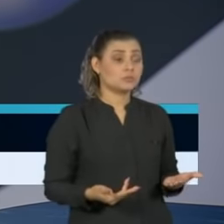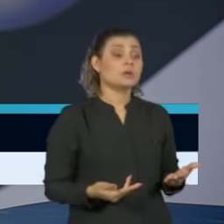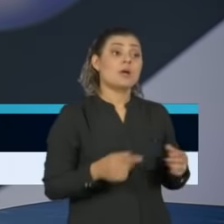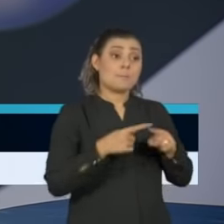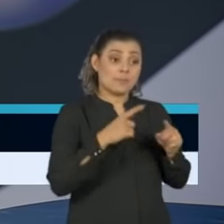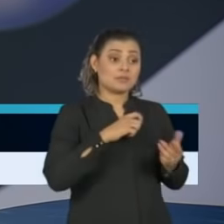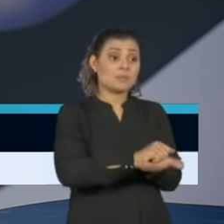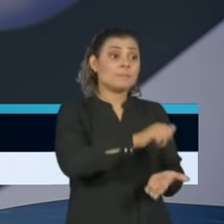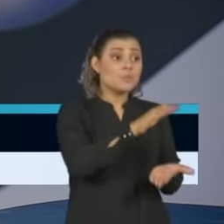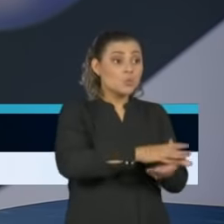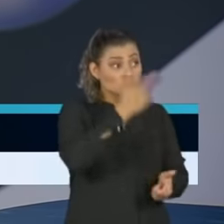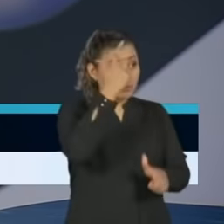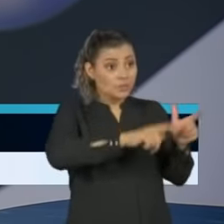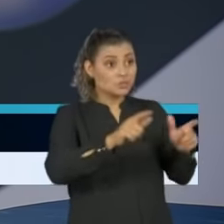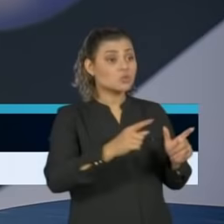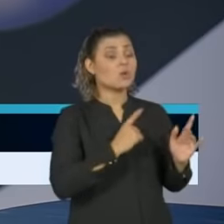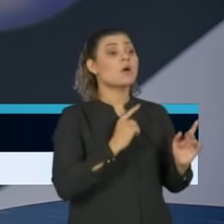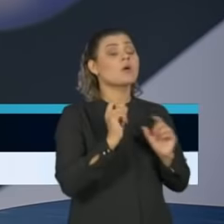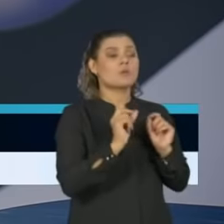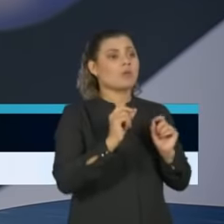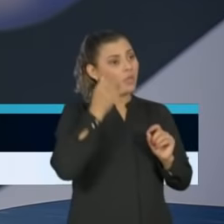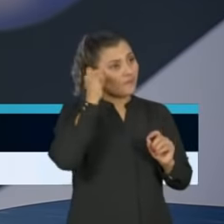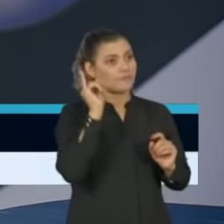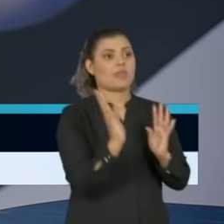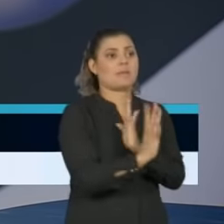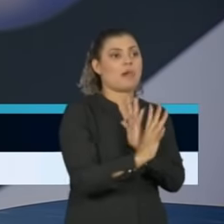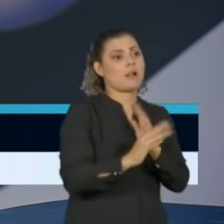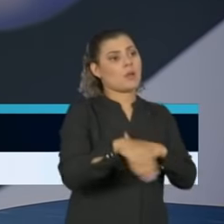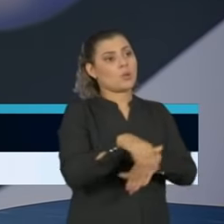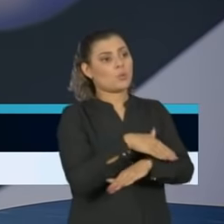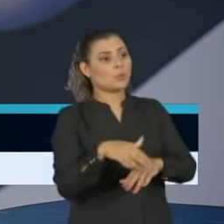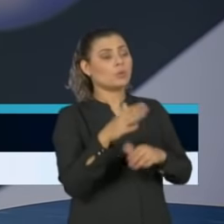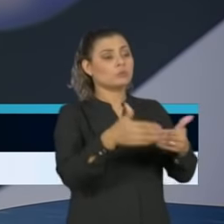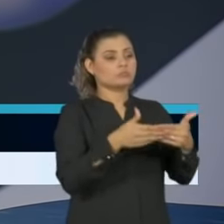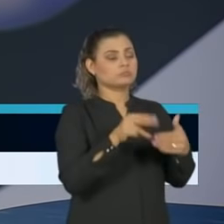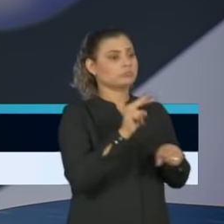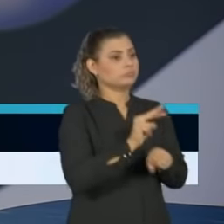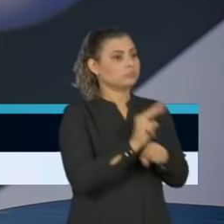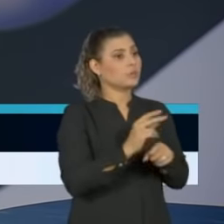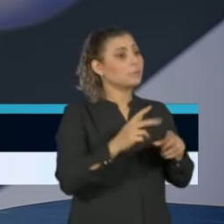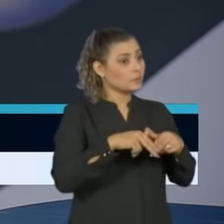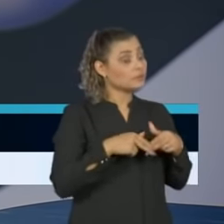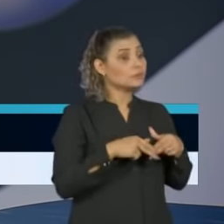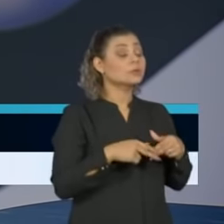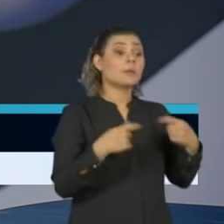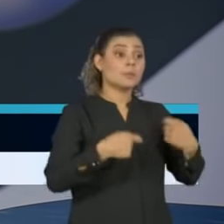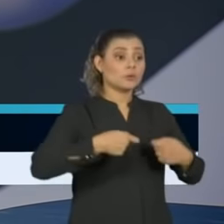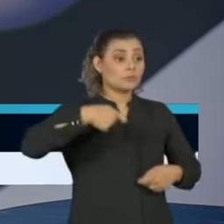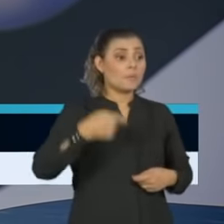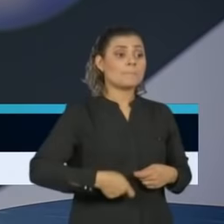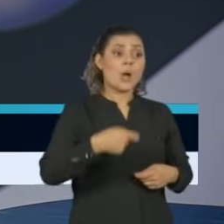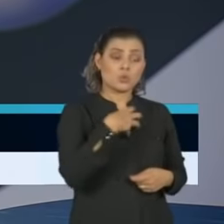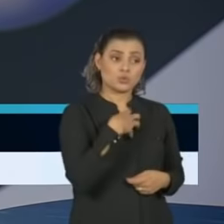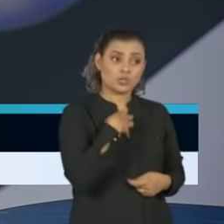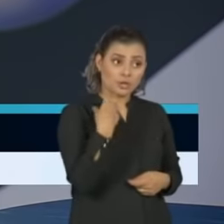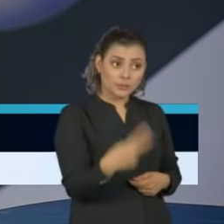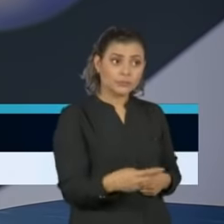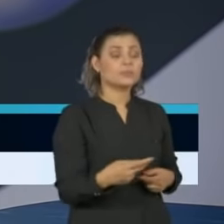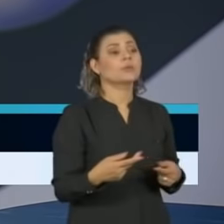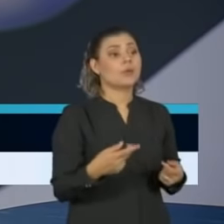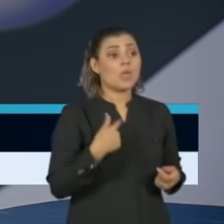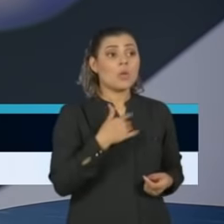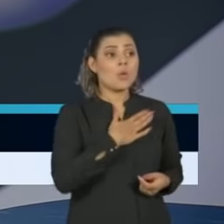de multa das pessoas que estão andando a esmo em alguns lugares, que já estão em quarentena. Então, a rigidez, a maneira que isso é implementado, eu